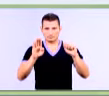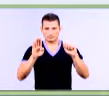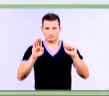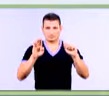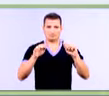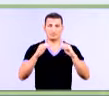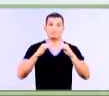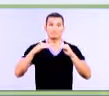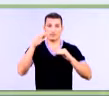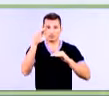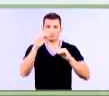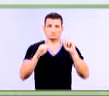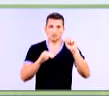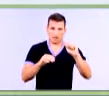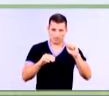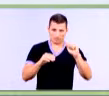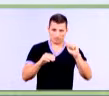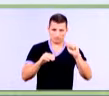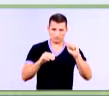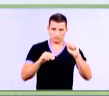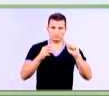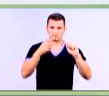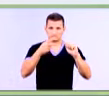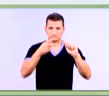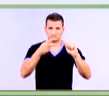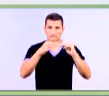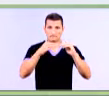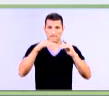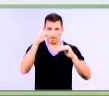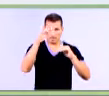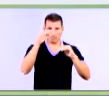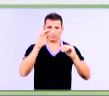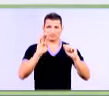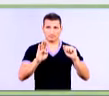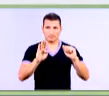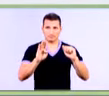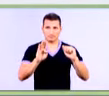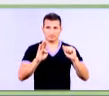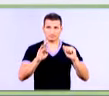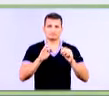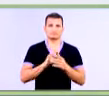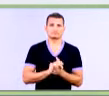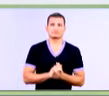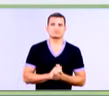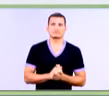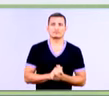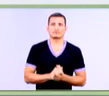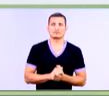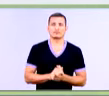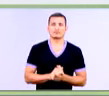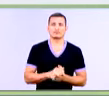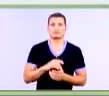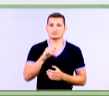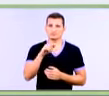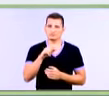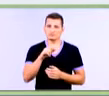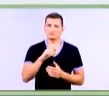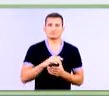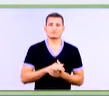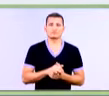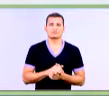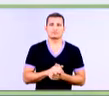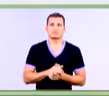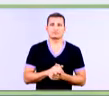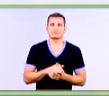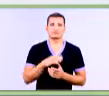B, A é menor que B, A é igual a B, A é diferente de B, né? Então, essa expressão, ele vai